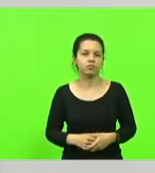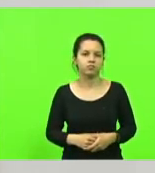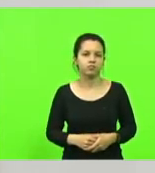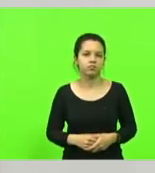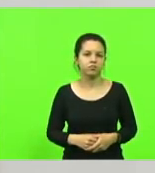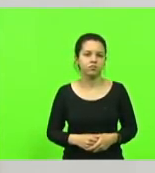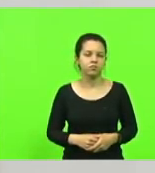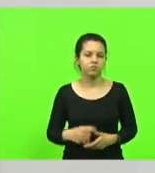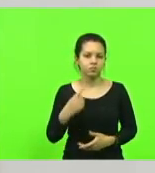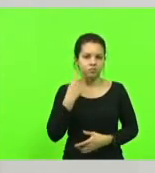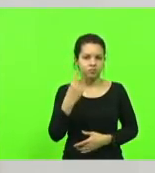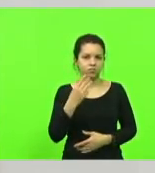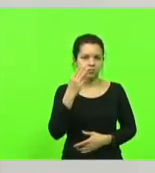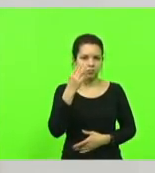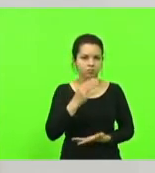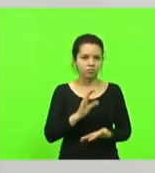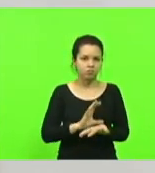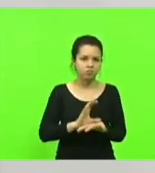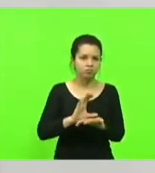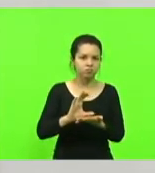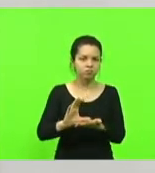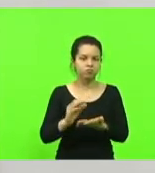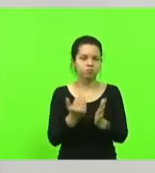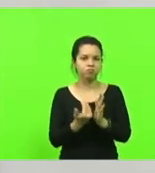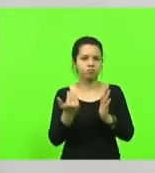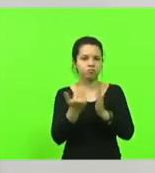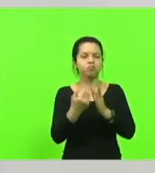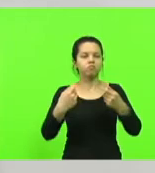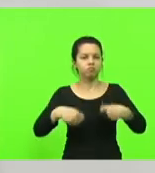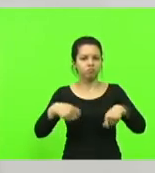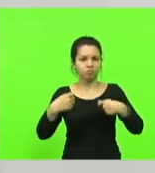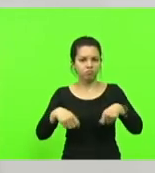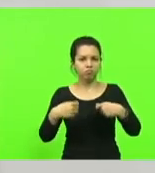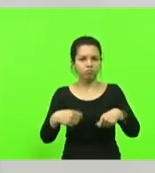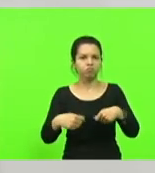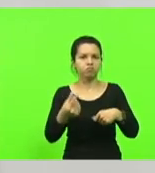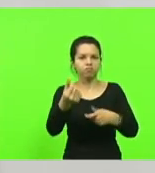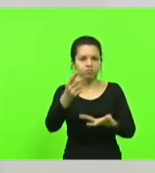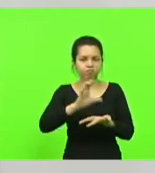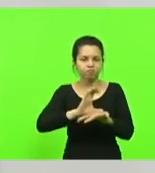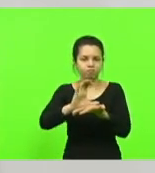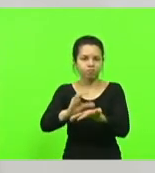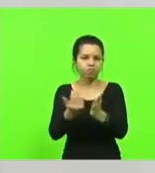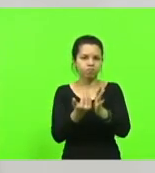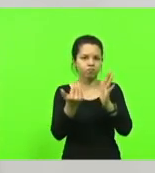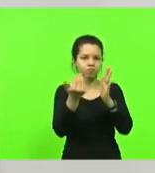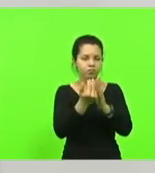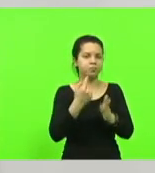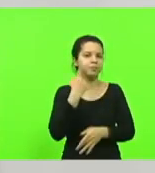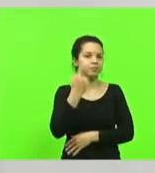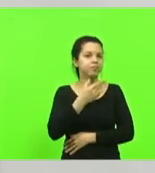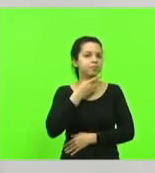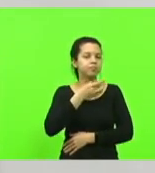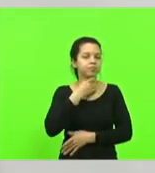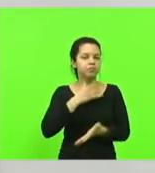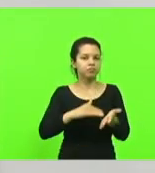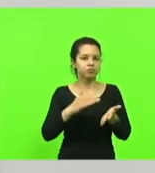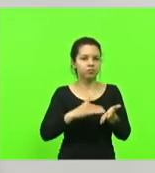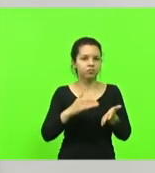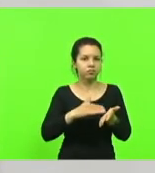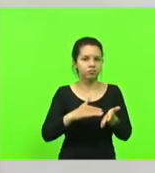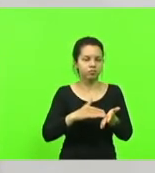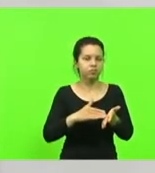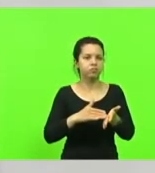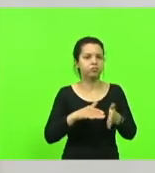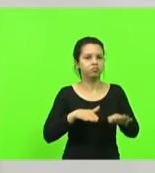deputado Sérgio Mota, investir mais, tem que investir mais. Deputado Cobalcini, que foi secretário dos Transportes, nós temos